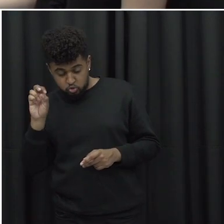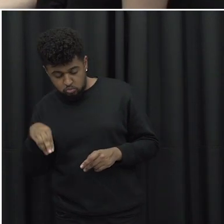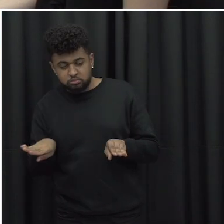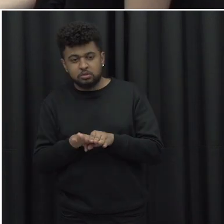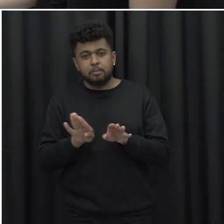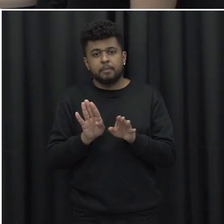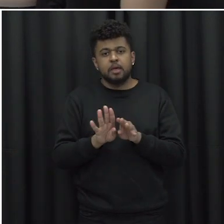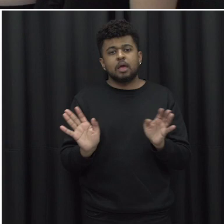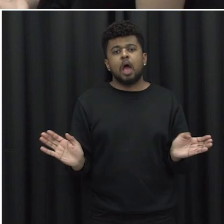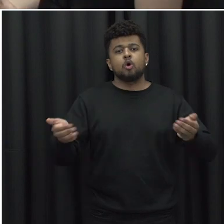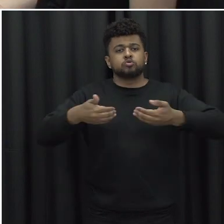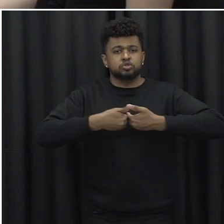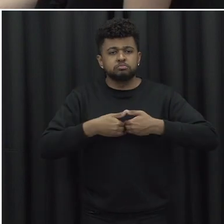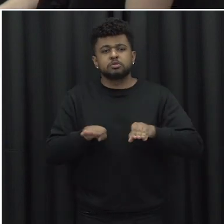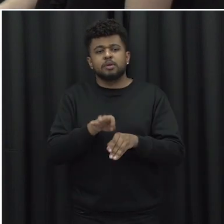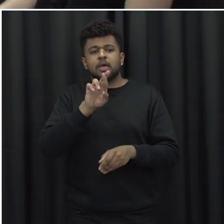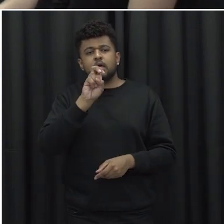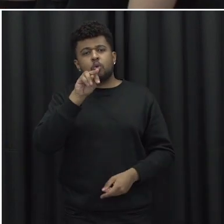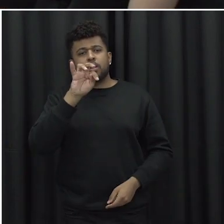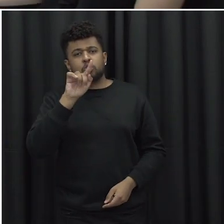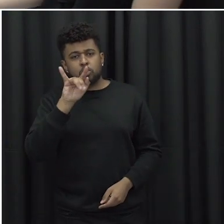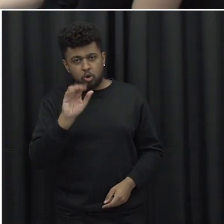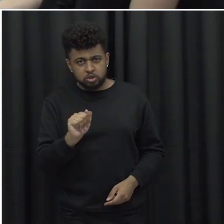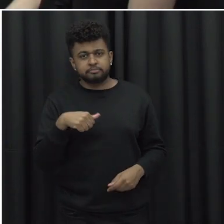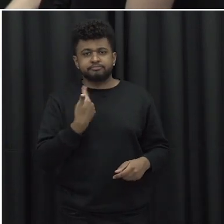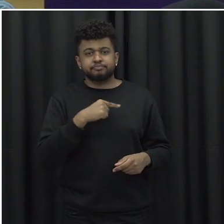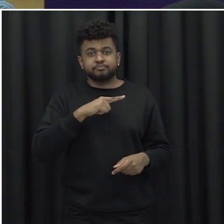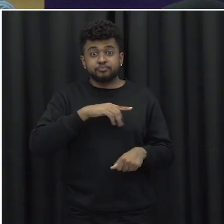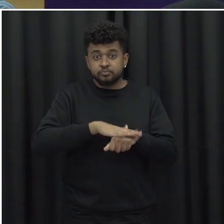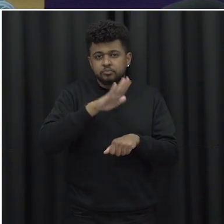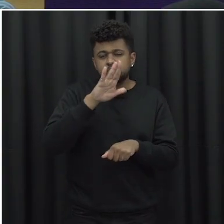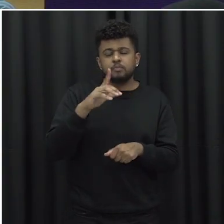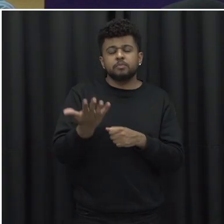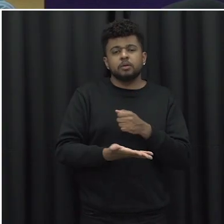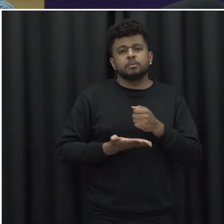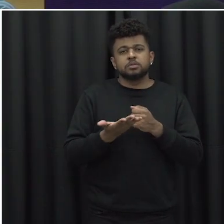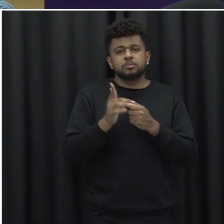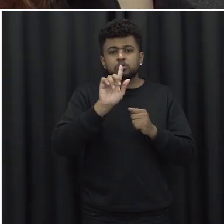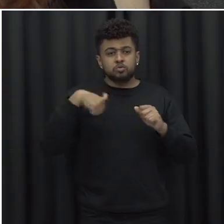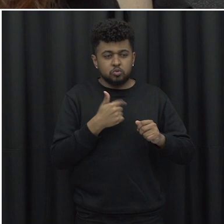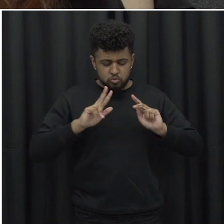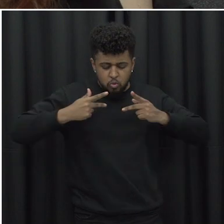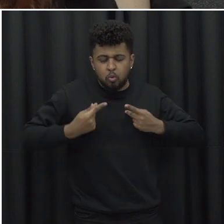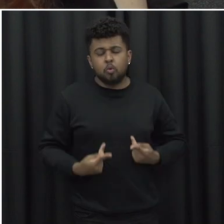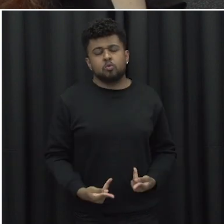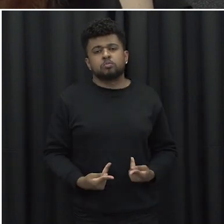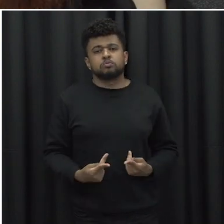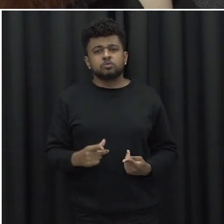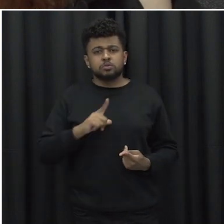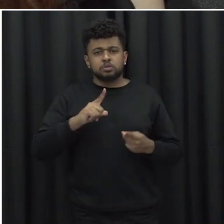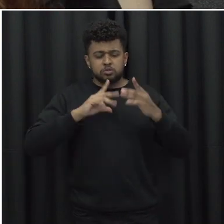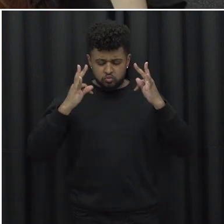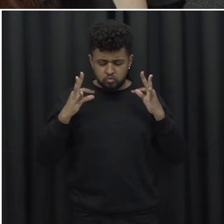autista, também para doenças reumatológicas e hoje até em animais, né? E tudo isso porque basicamente o nosso corpo,